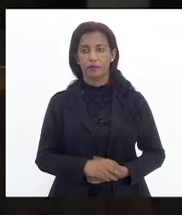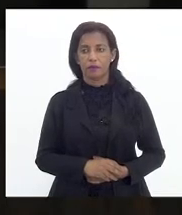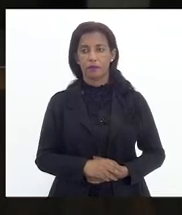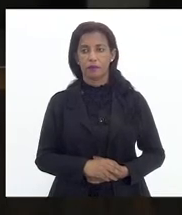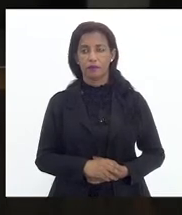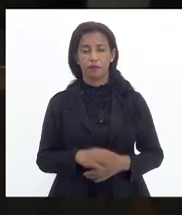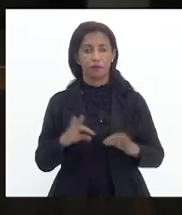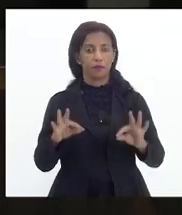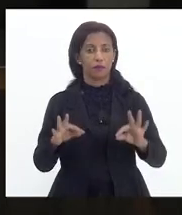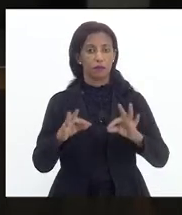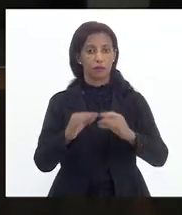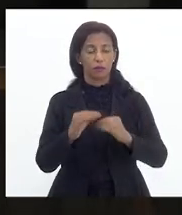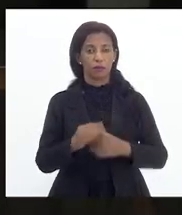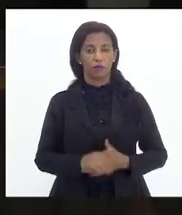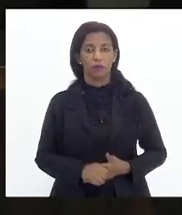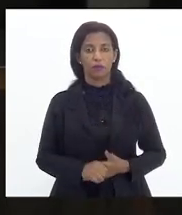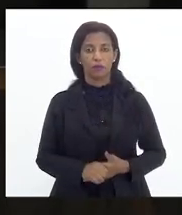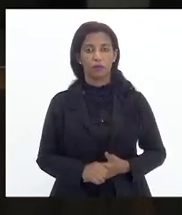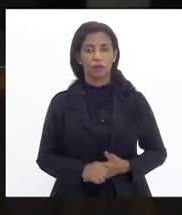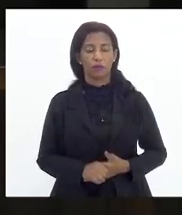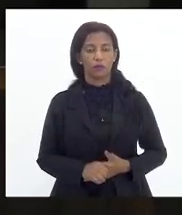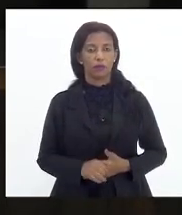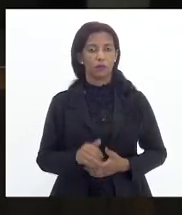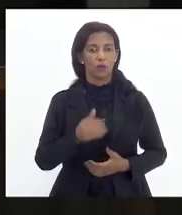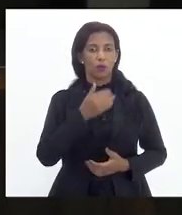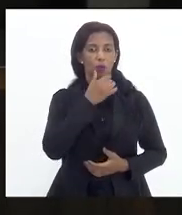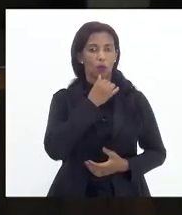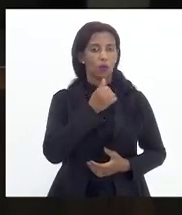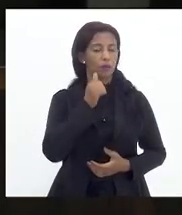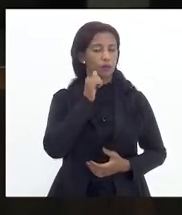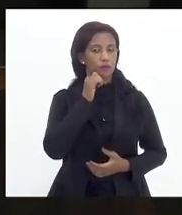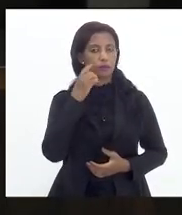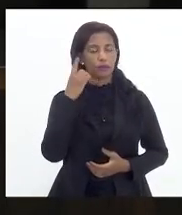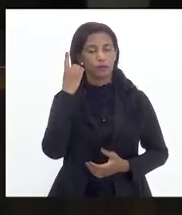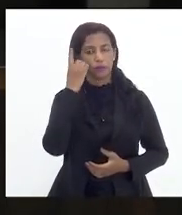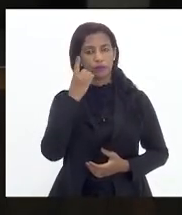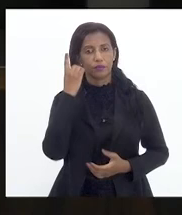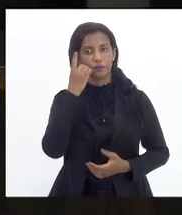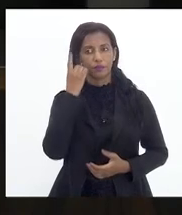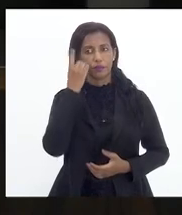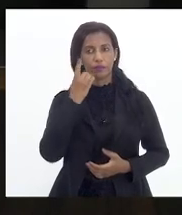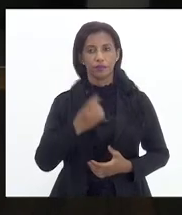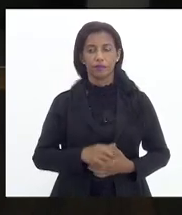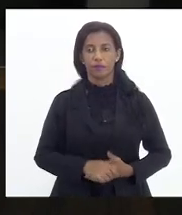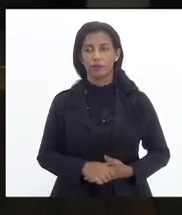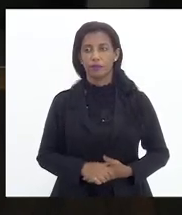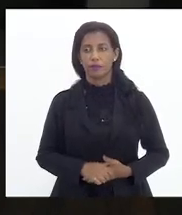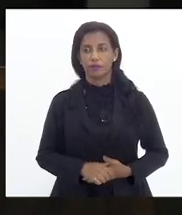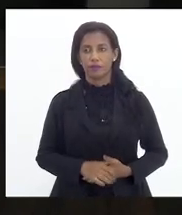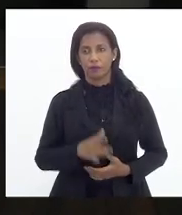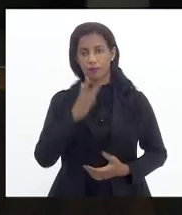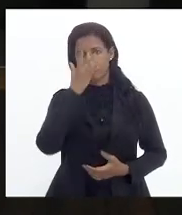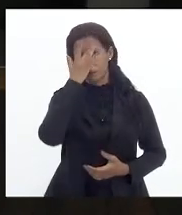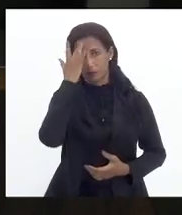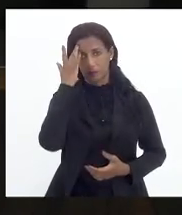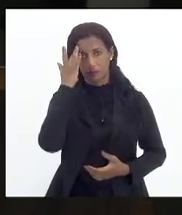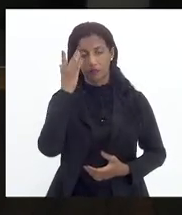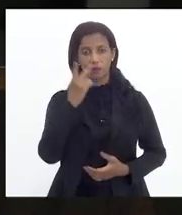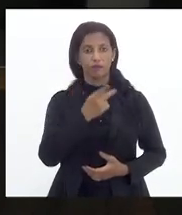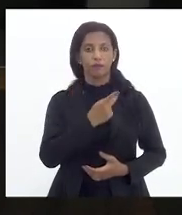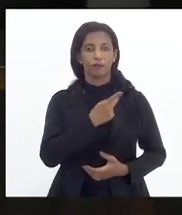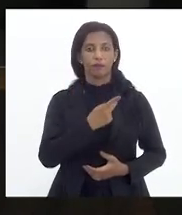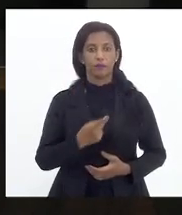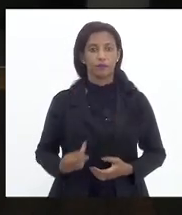Olá a todas as senhoras deputadas e os senhores e o senhor executados na pessoa do presidente